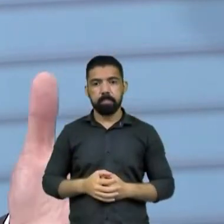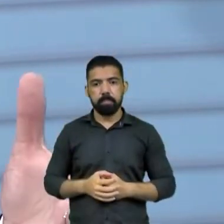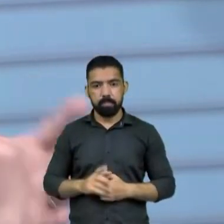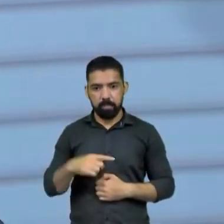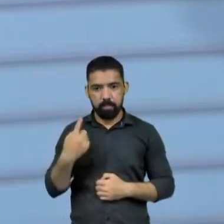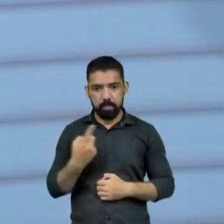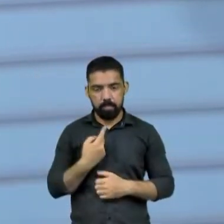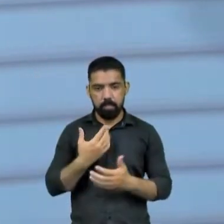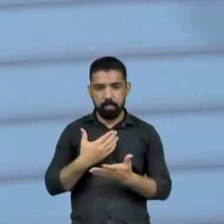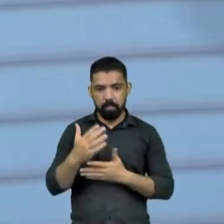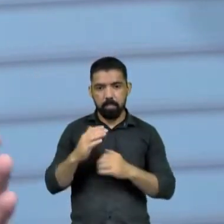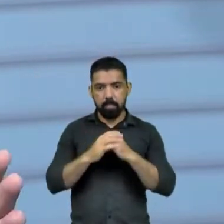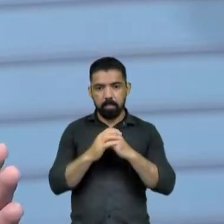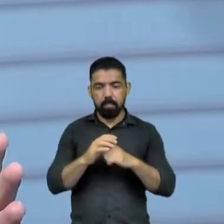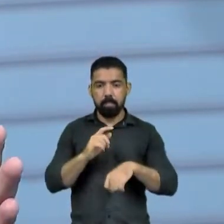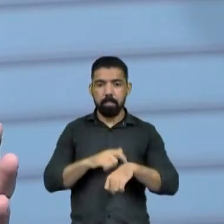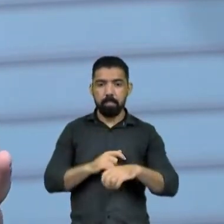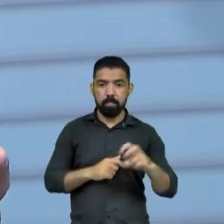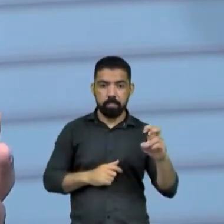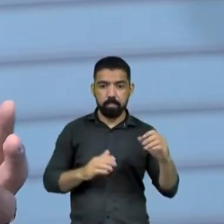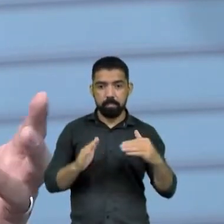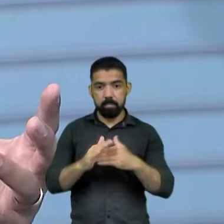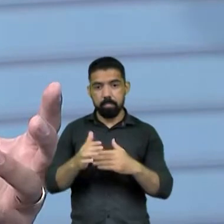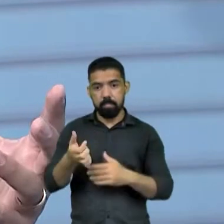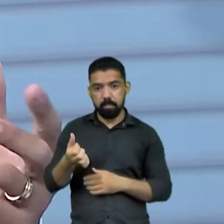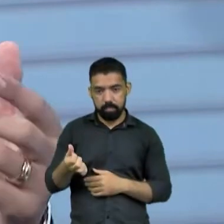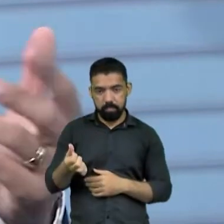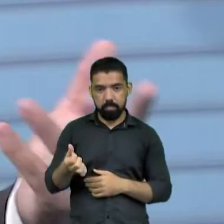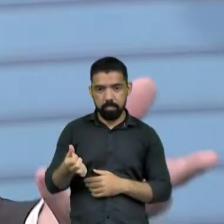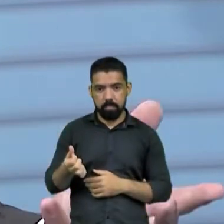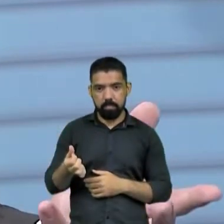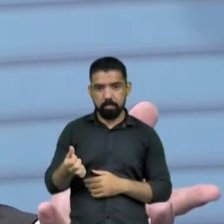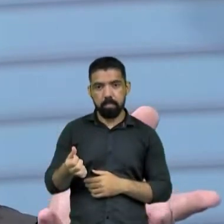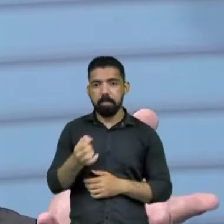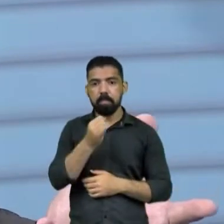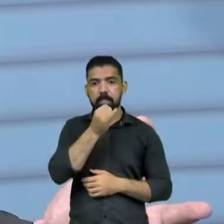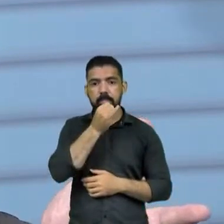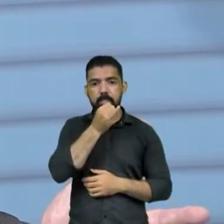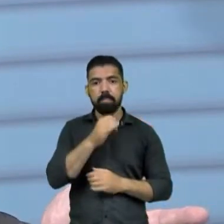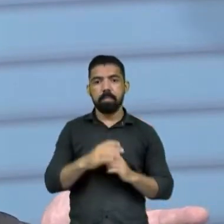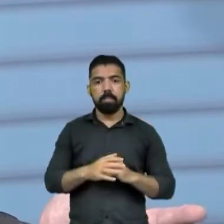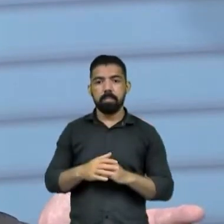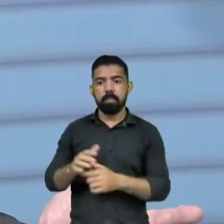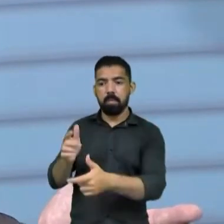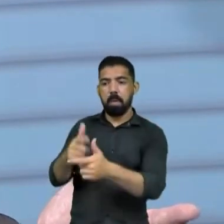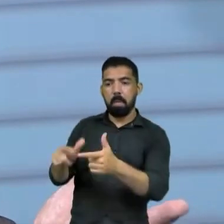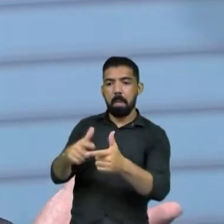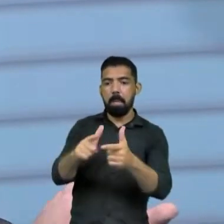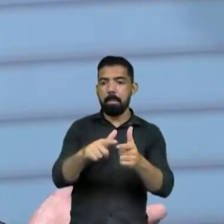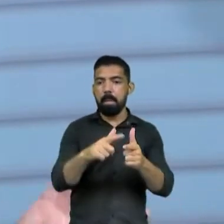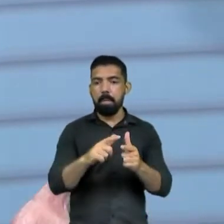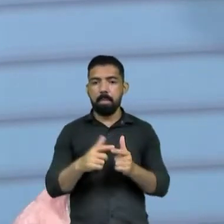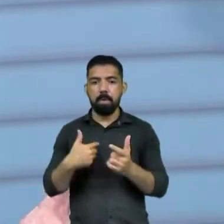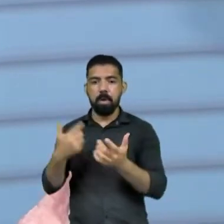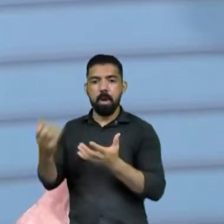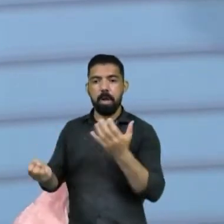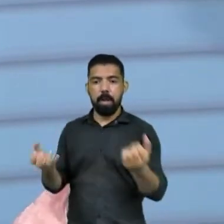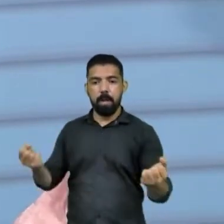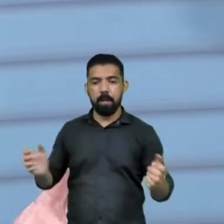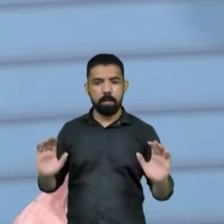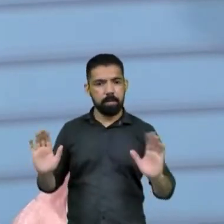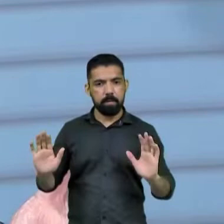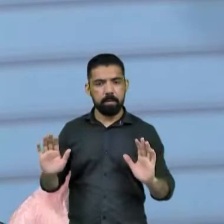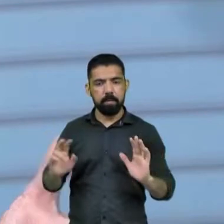orar todo dia de 5 a 6 da manhã pela nação você não permite mais que as coisas aconteçam de qualquer forma porque você entende que você é sujeito da